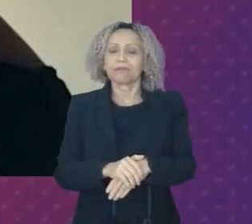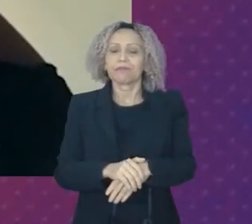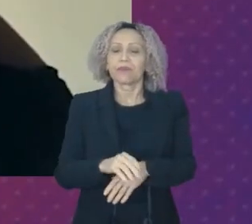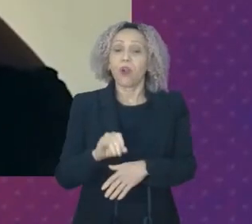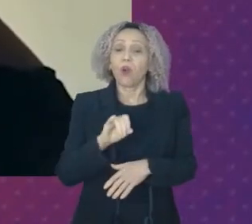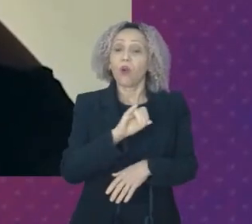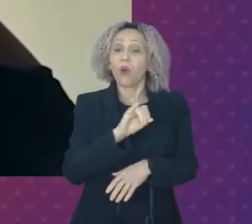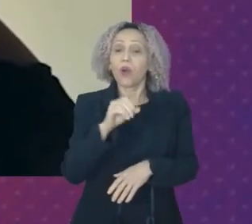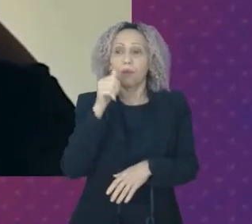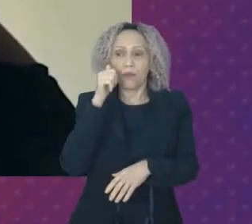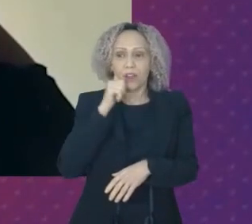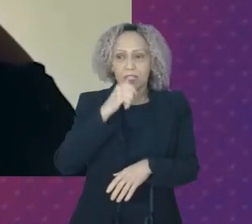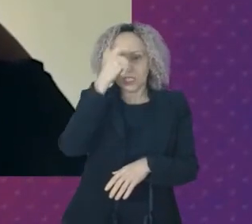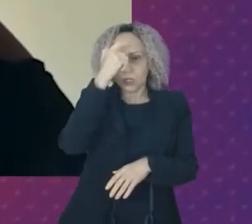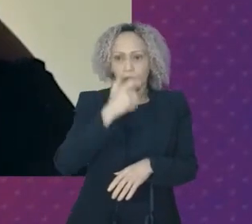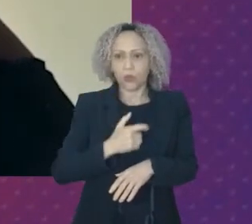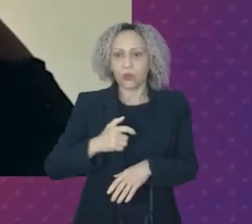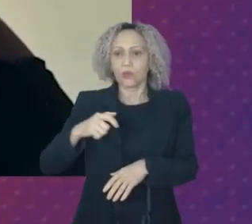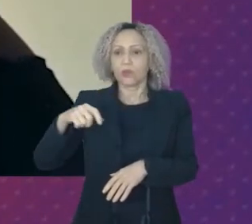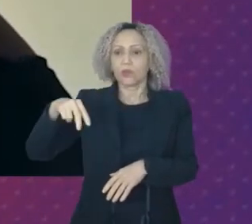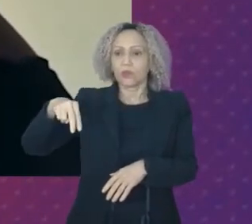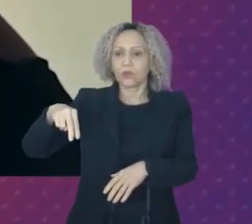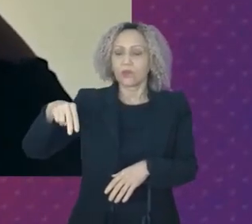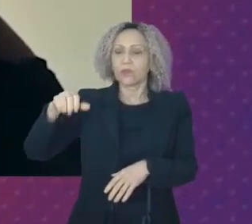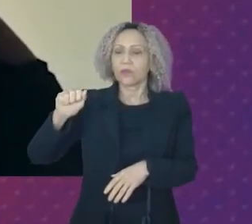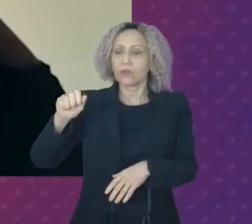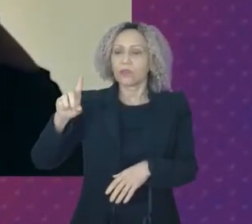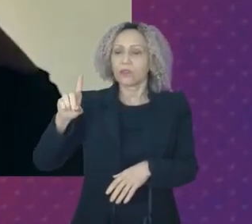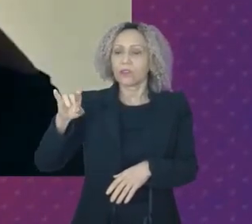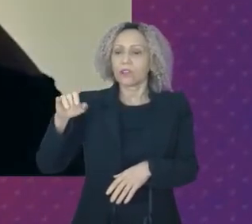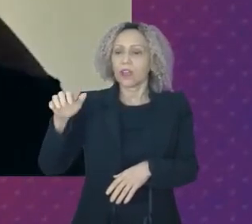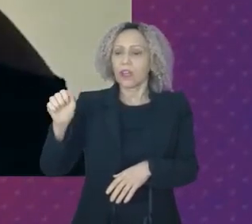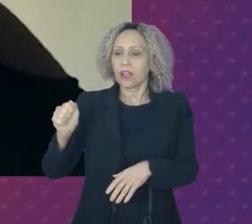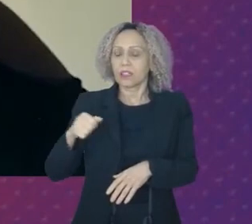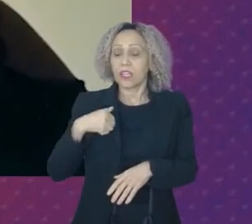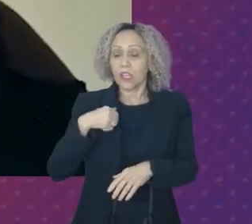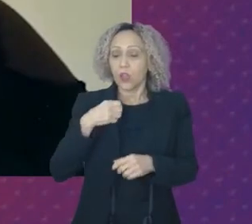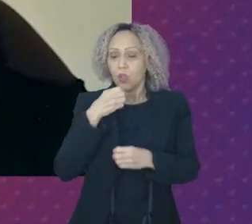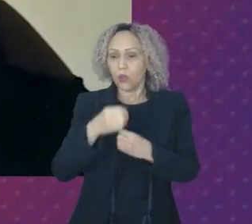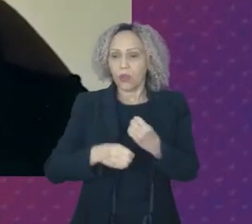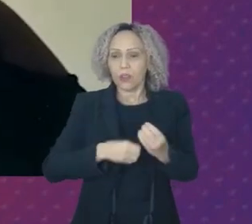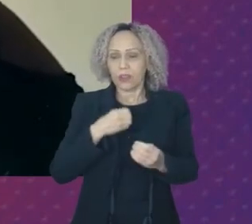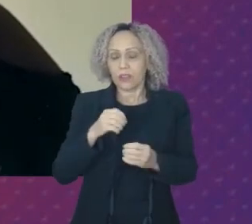Nádia Garcia, jornalista, especialista em marketing política